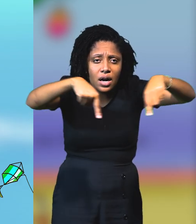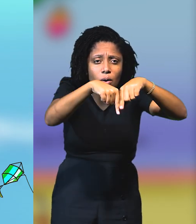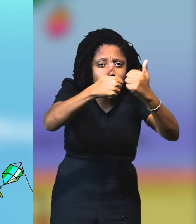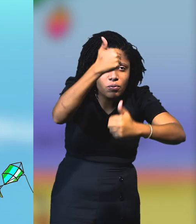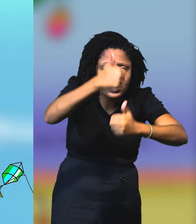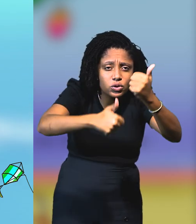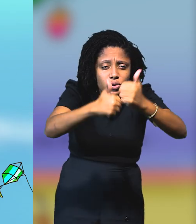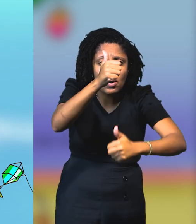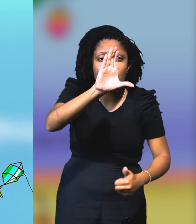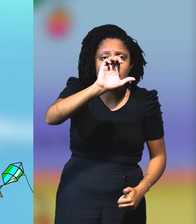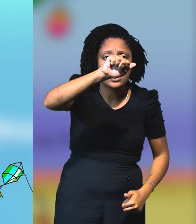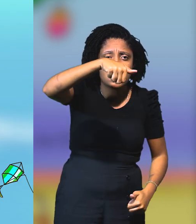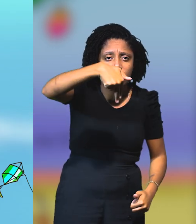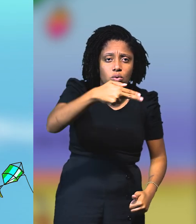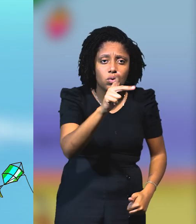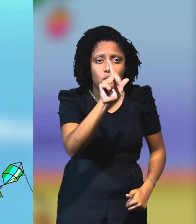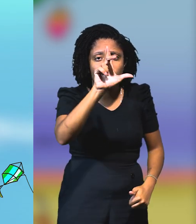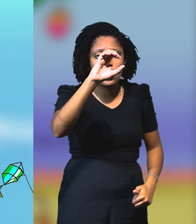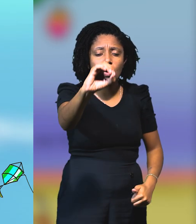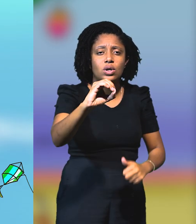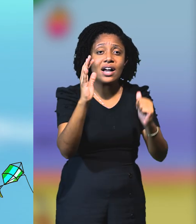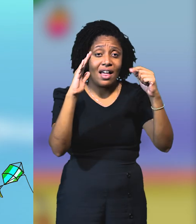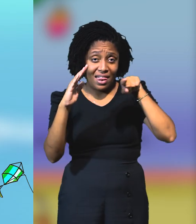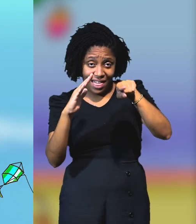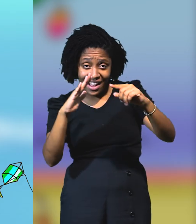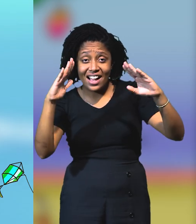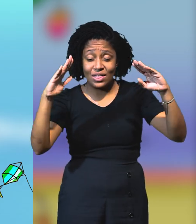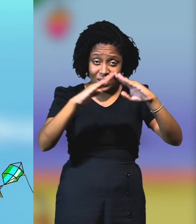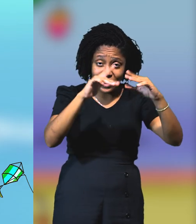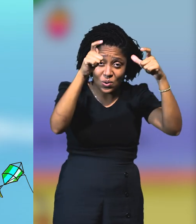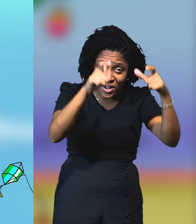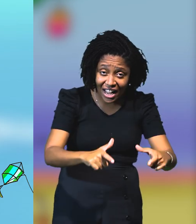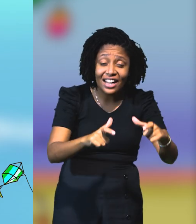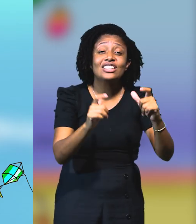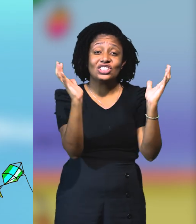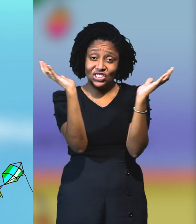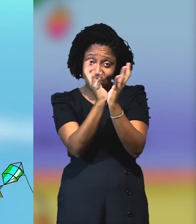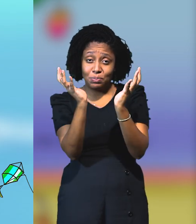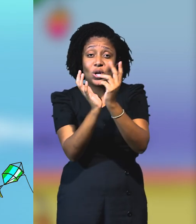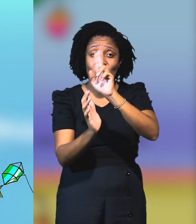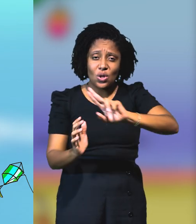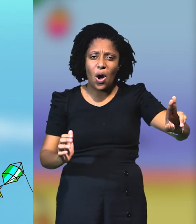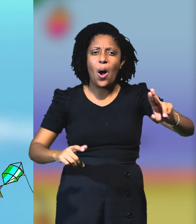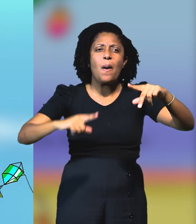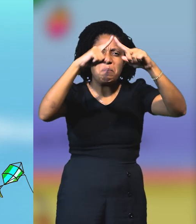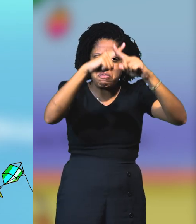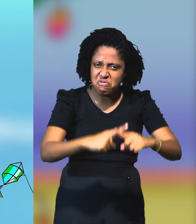do Cangulo, casa do time que levava o mesmo nome e que abrigava